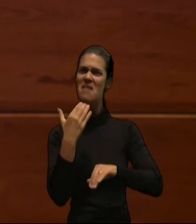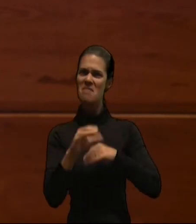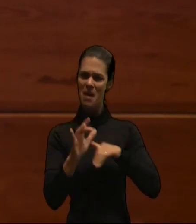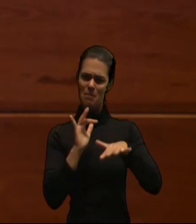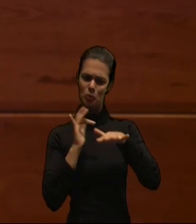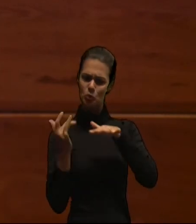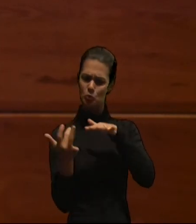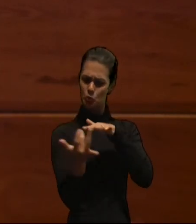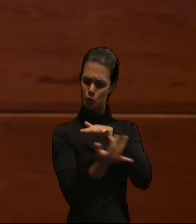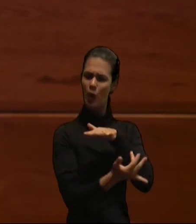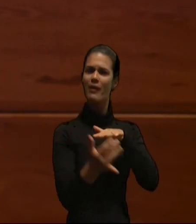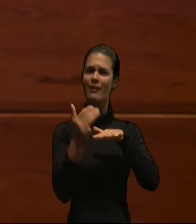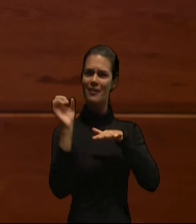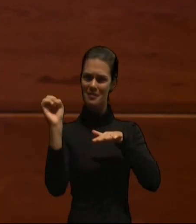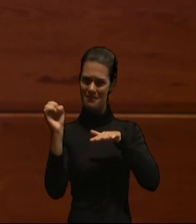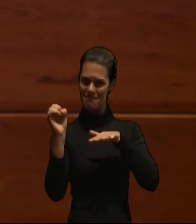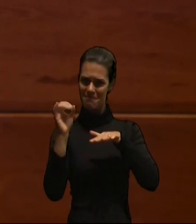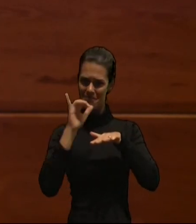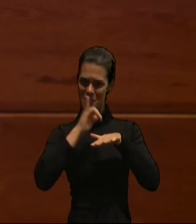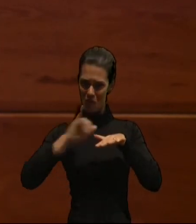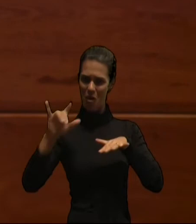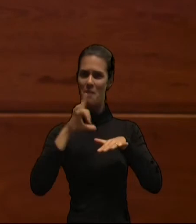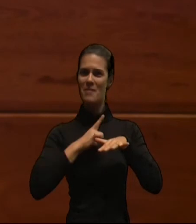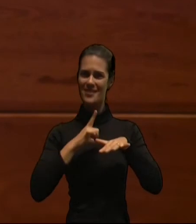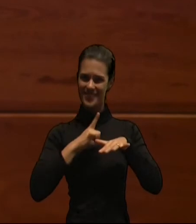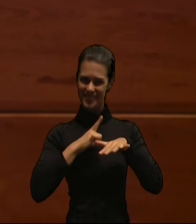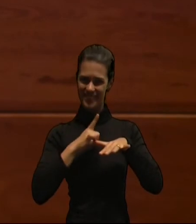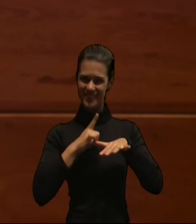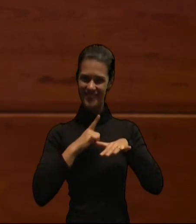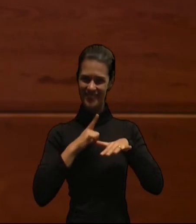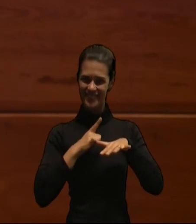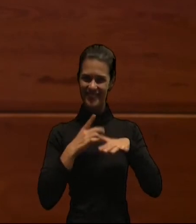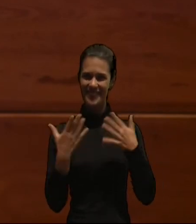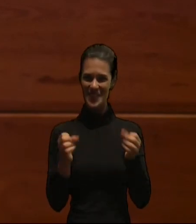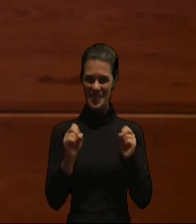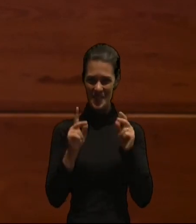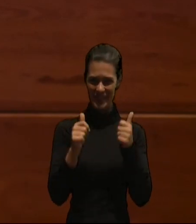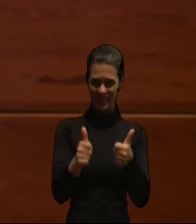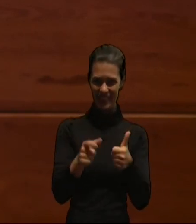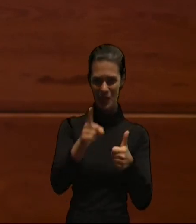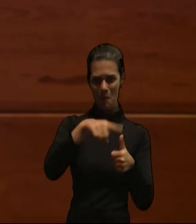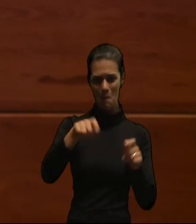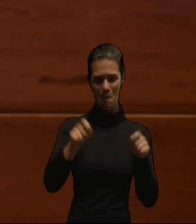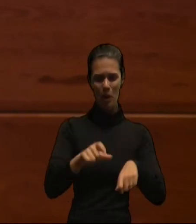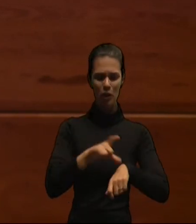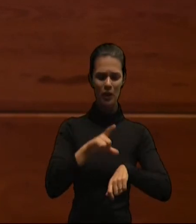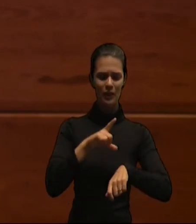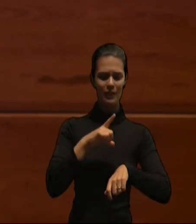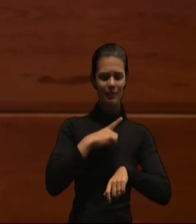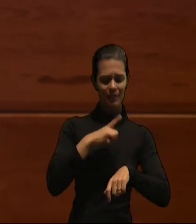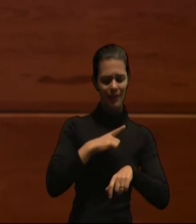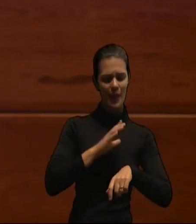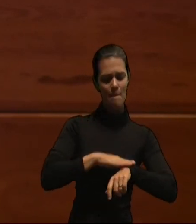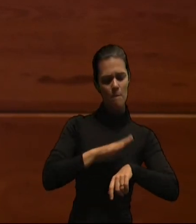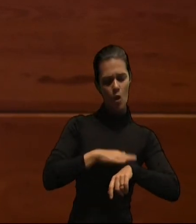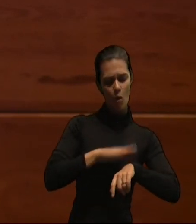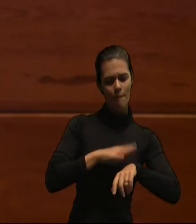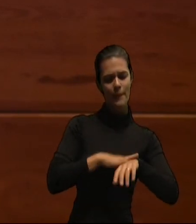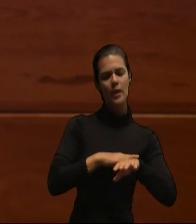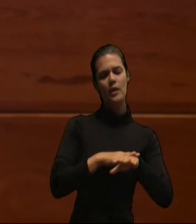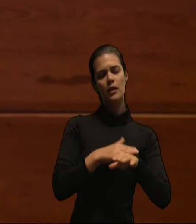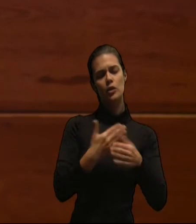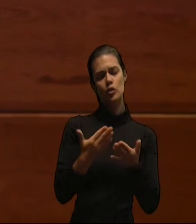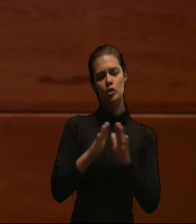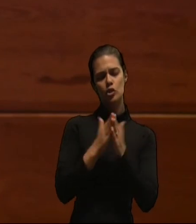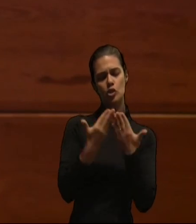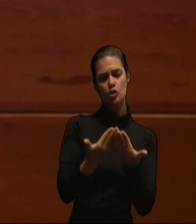mídias, para que você como família possa ter bons momentos, momentos de devocional, momentos de confraternização e